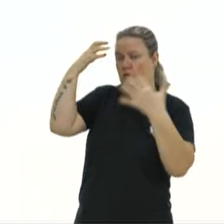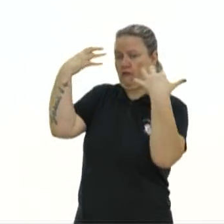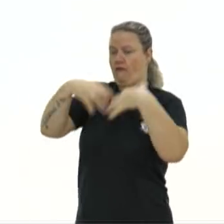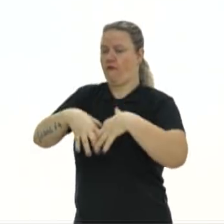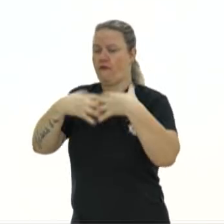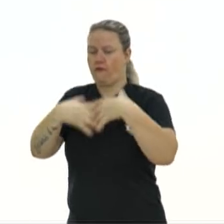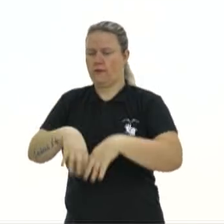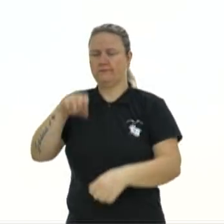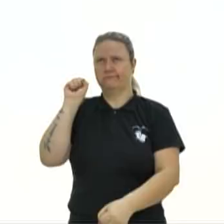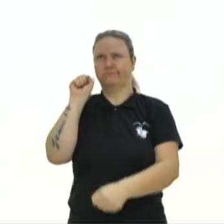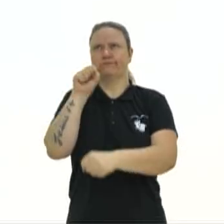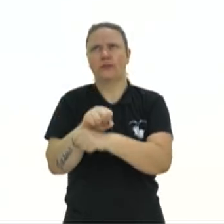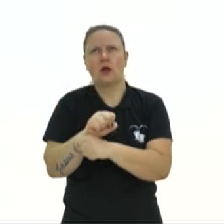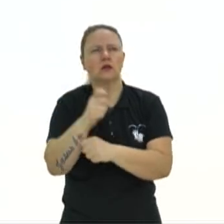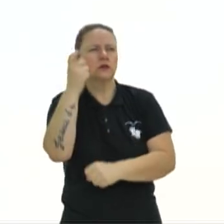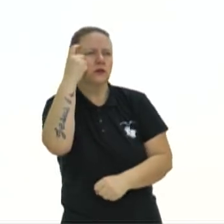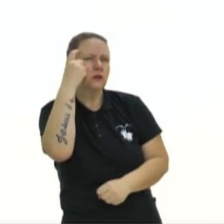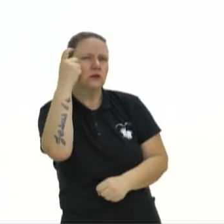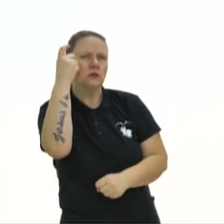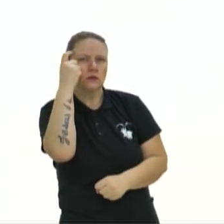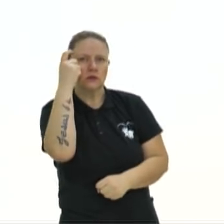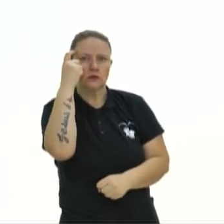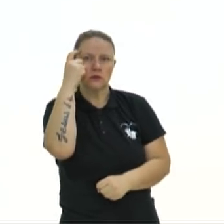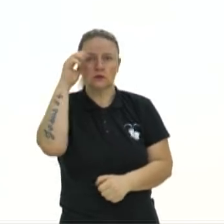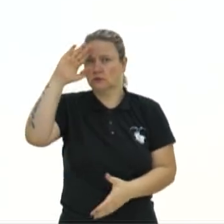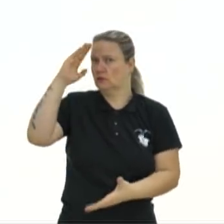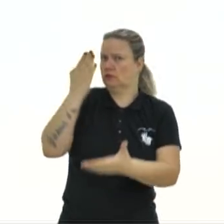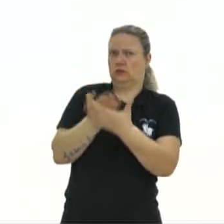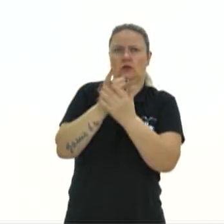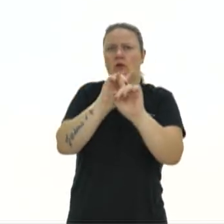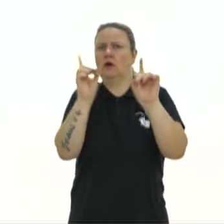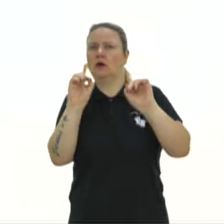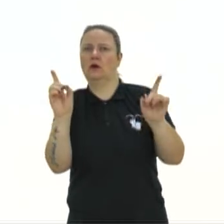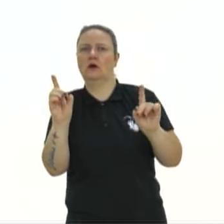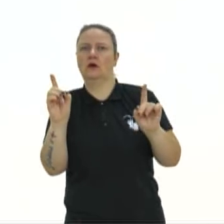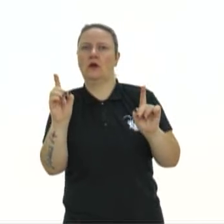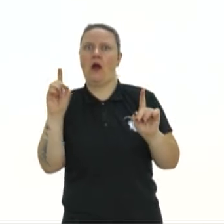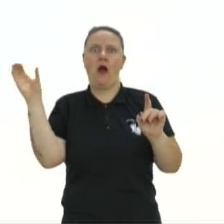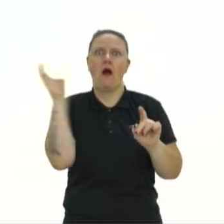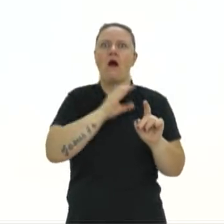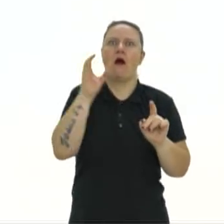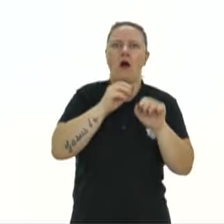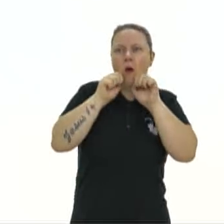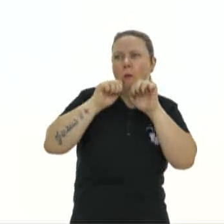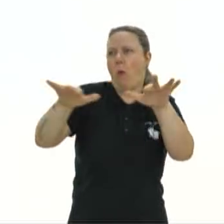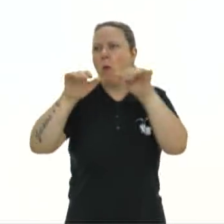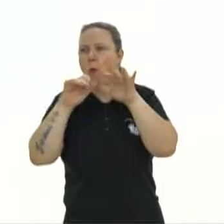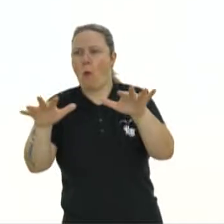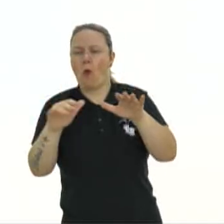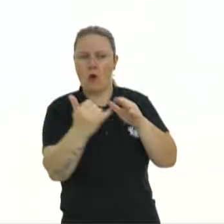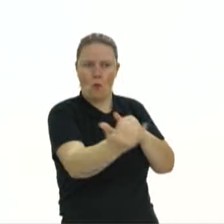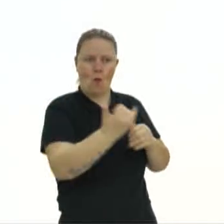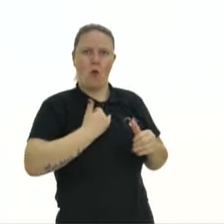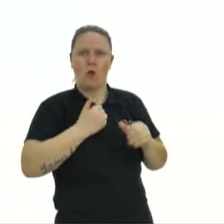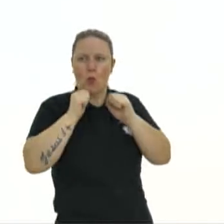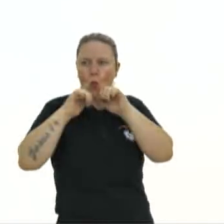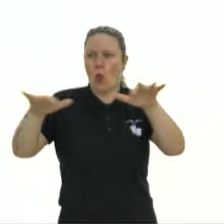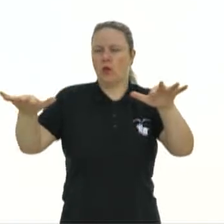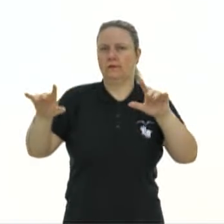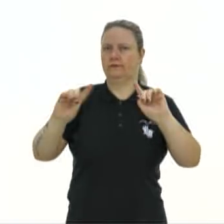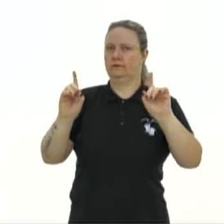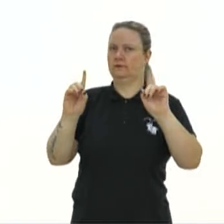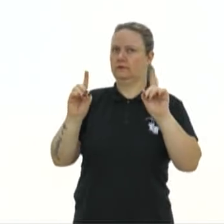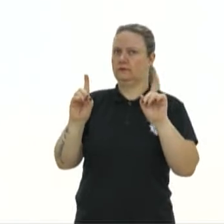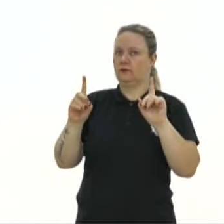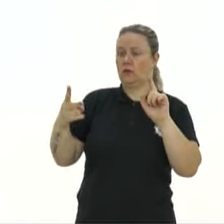e pense. Não acredite na notícia ou compartilhe o texto de imediato. 2. Ela